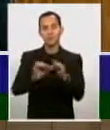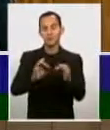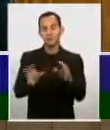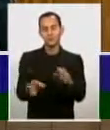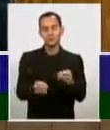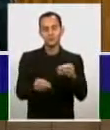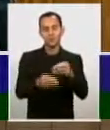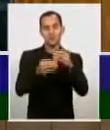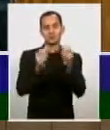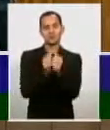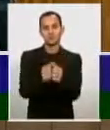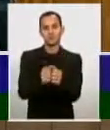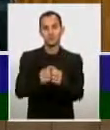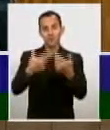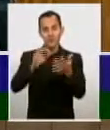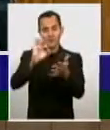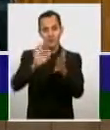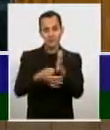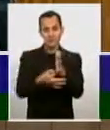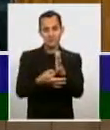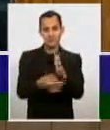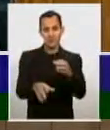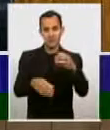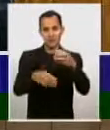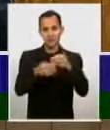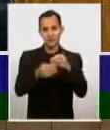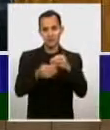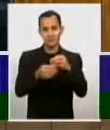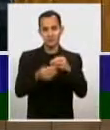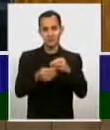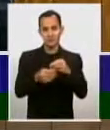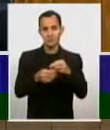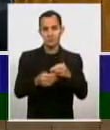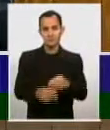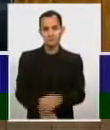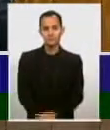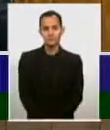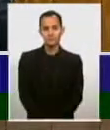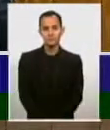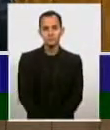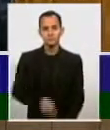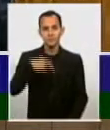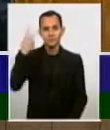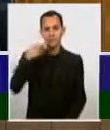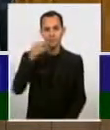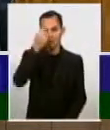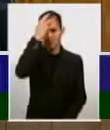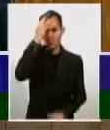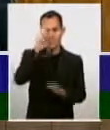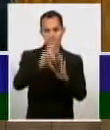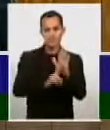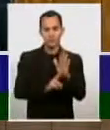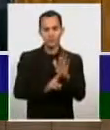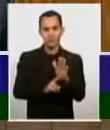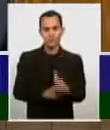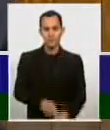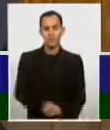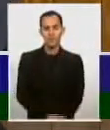sugerida. Assinam por esta emenda apresentada o vereador Will Alvorado como